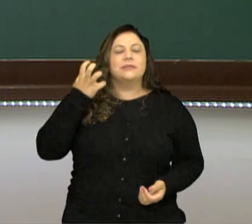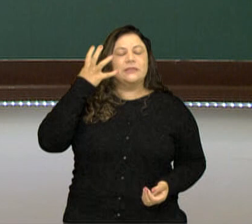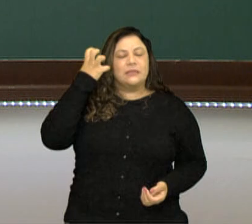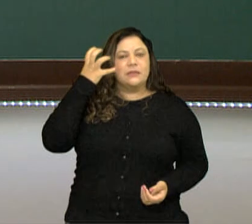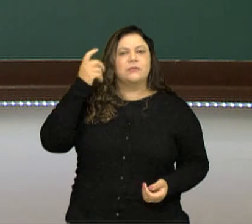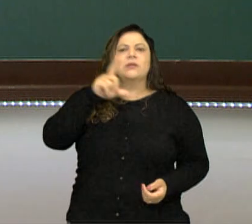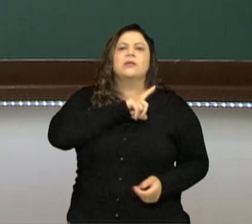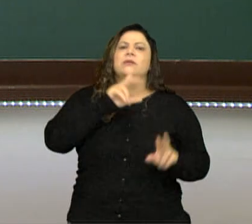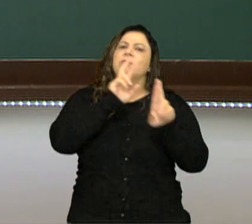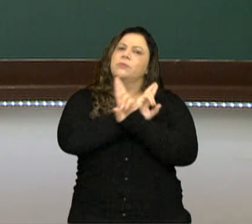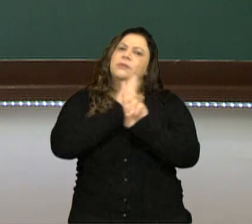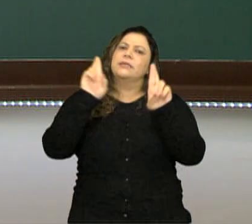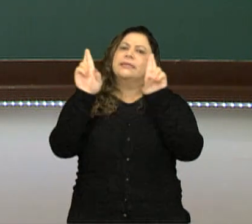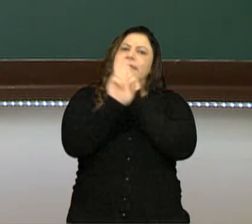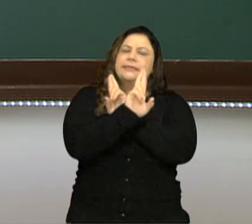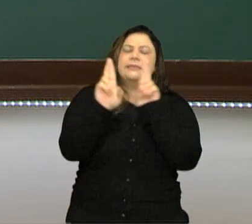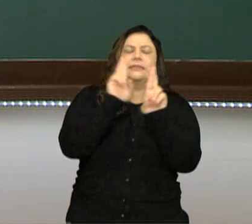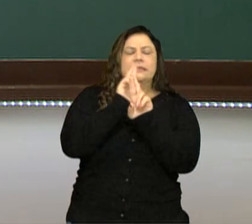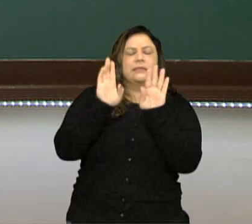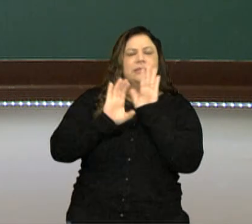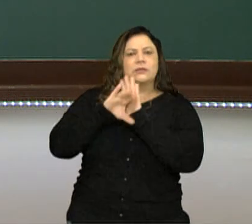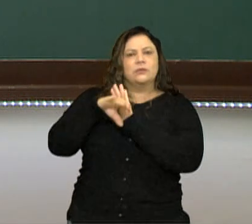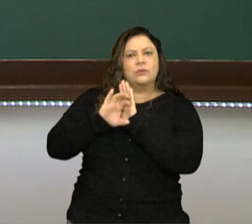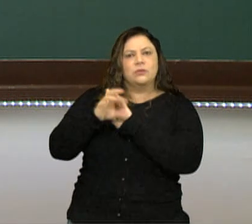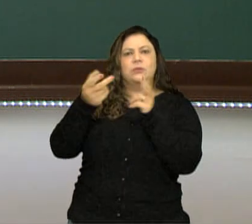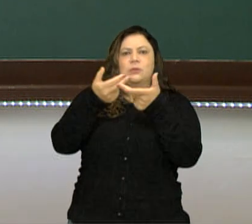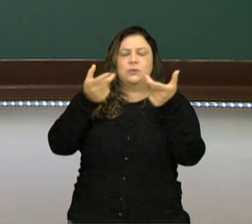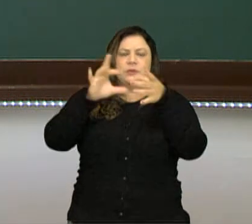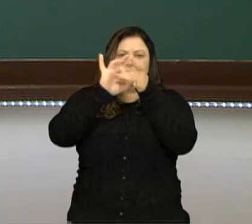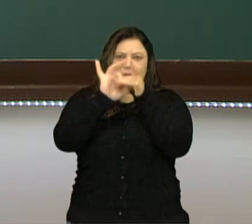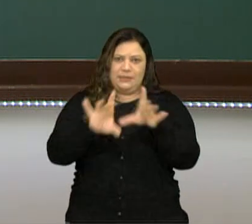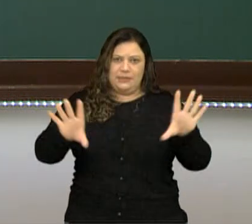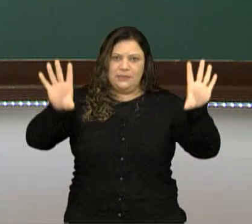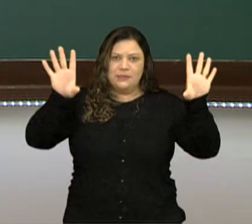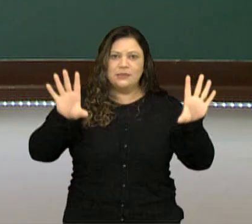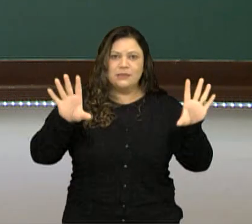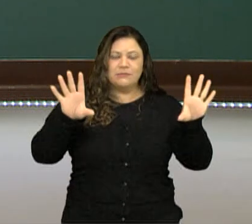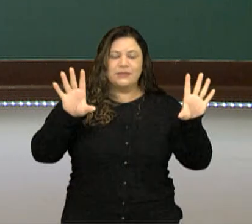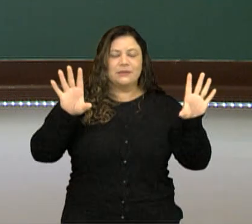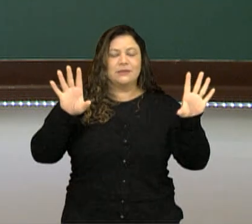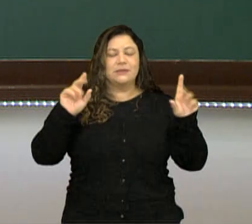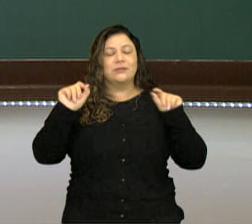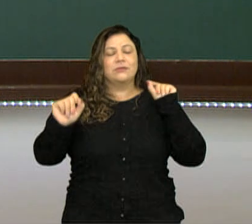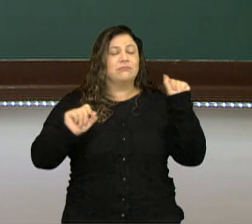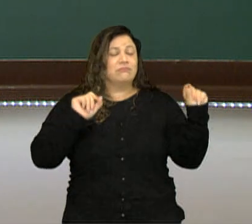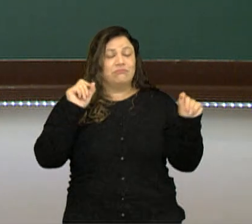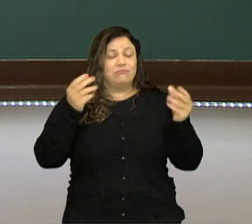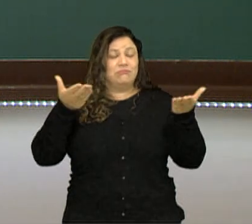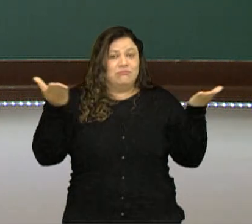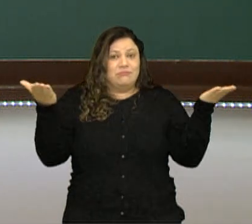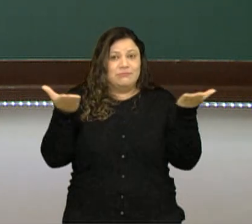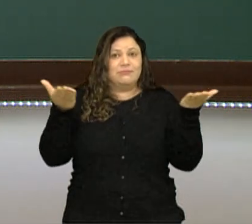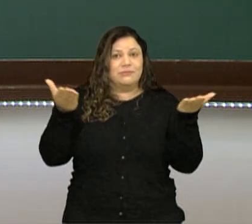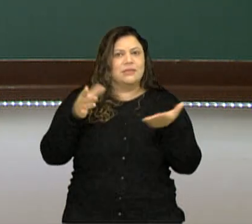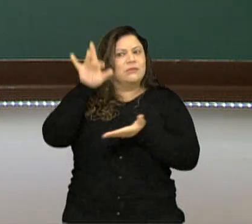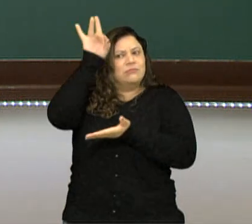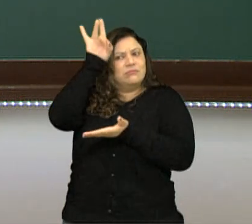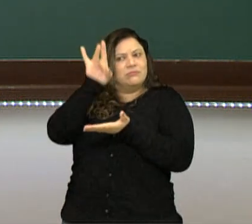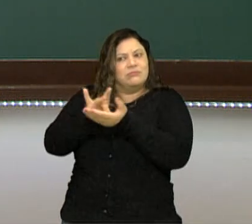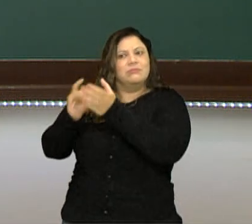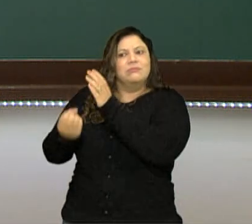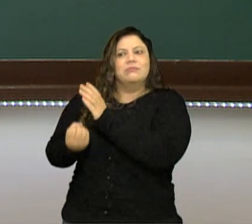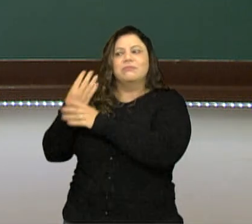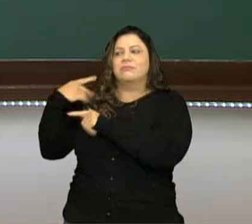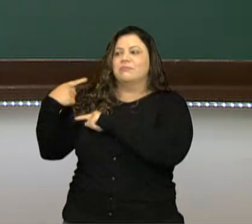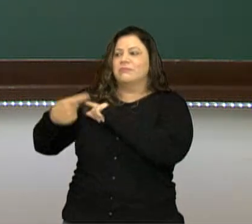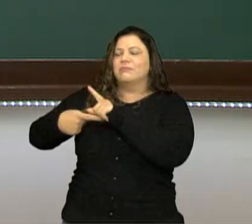uma relação, aí, uma concepção de liberdade que acaba sendo aí um pouco original dentro da